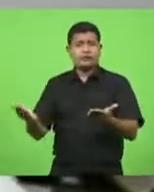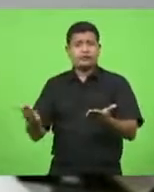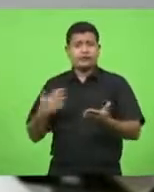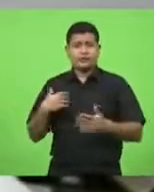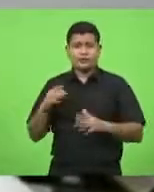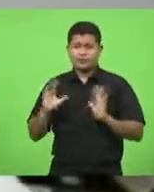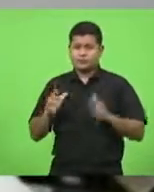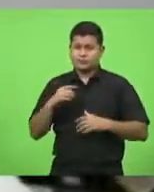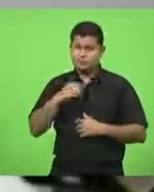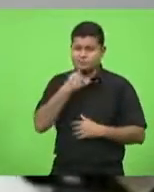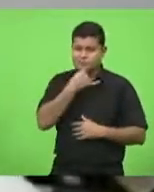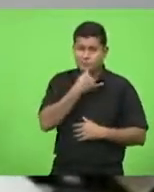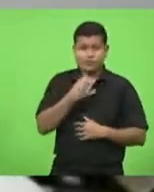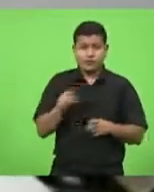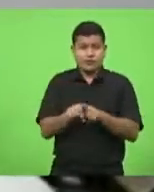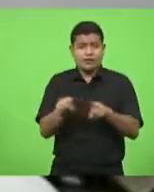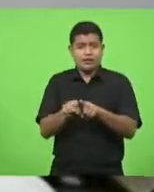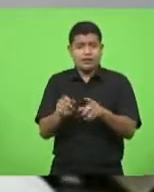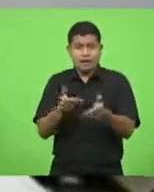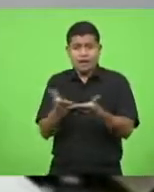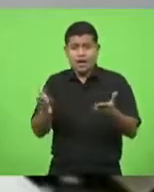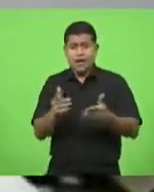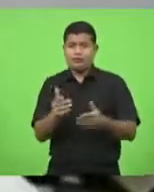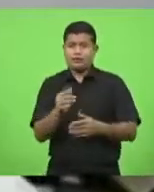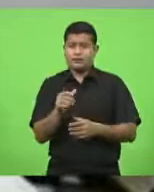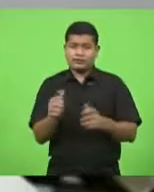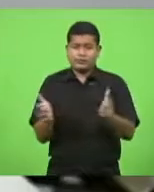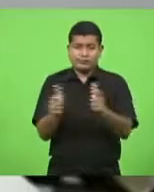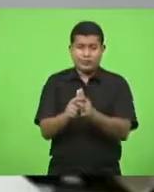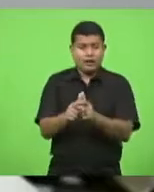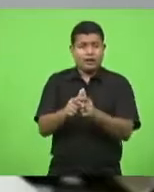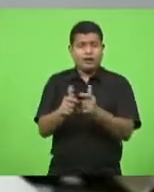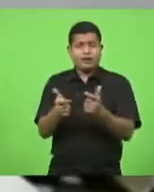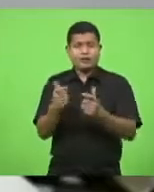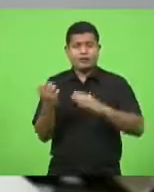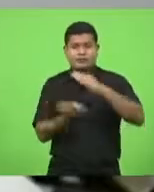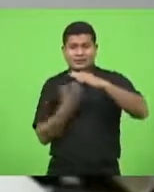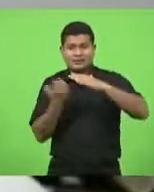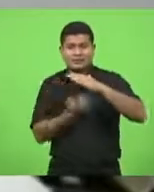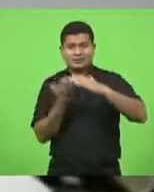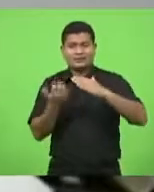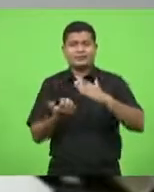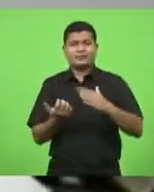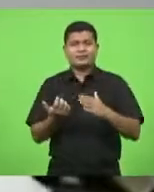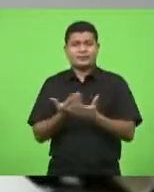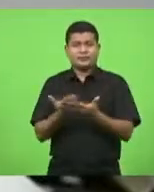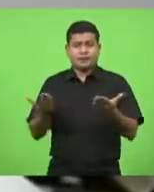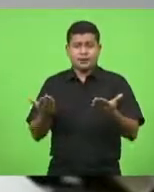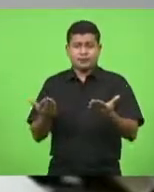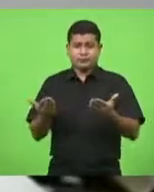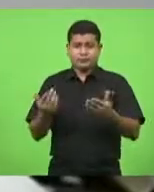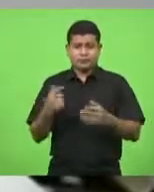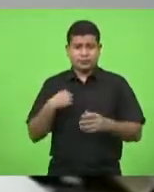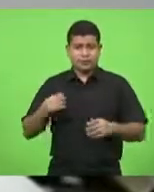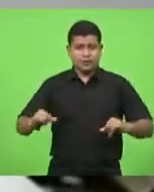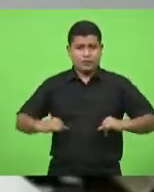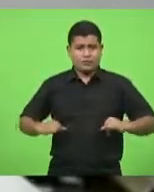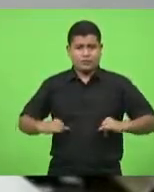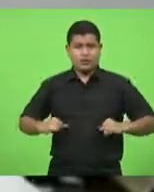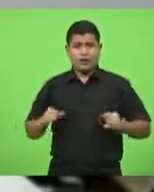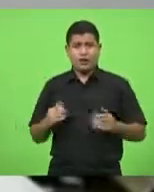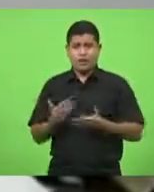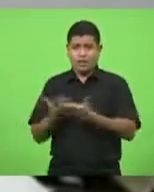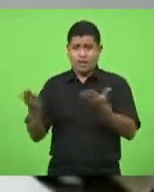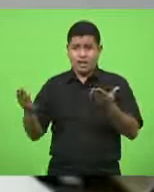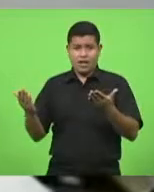e médio comerciante, empresário, que estão aí sofrendo porque essa peste que veio não sei de